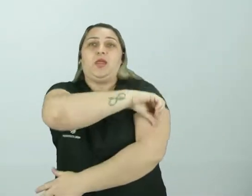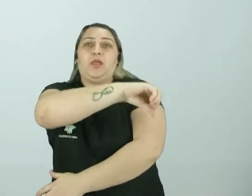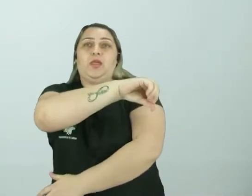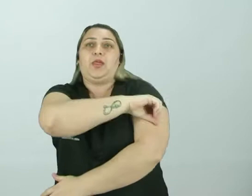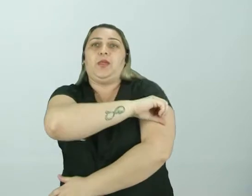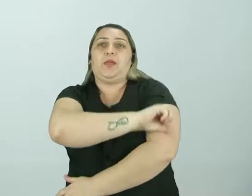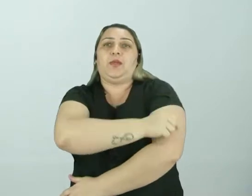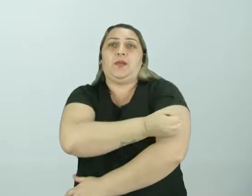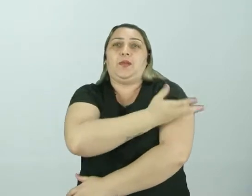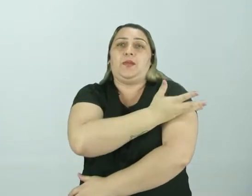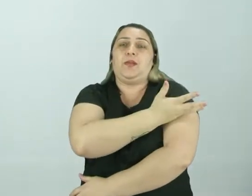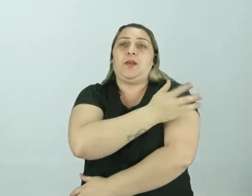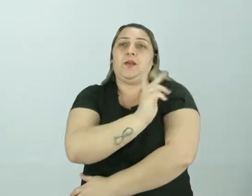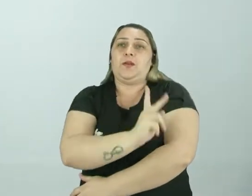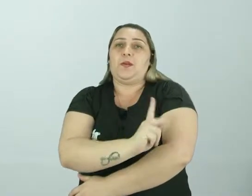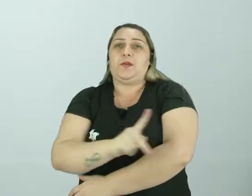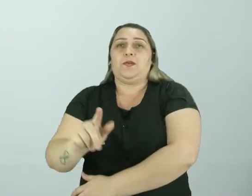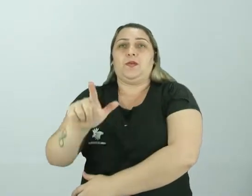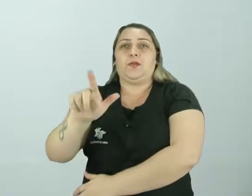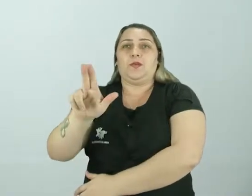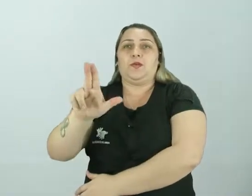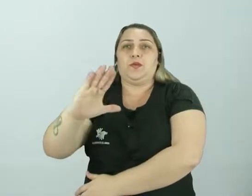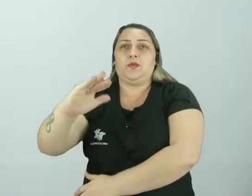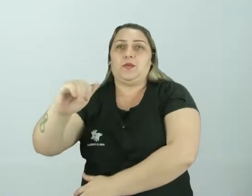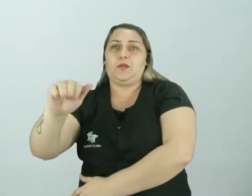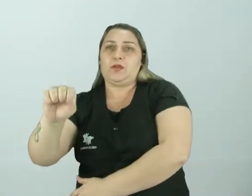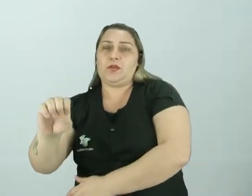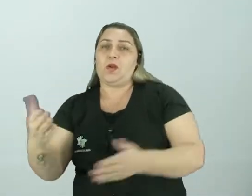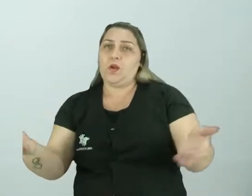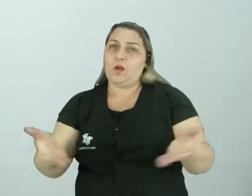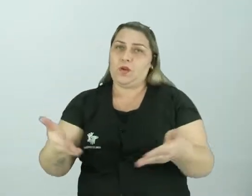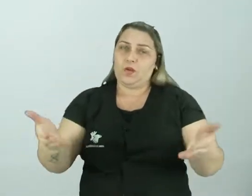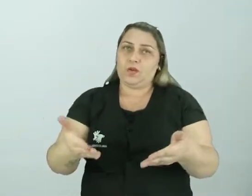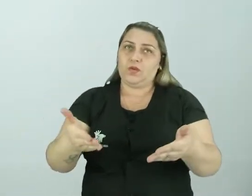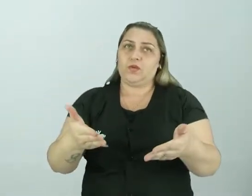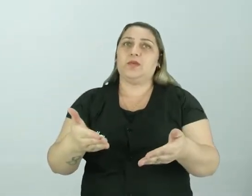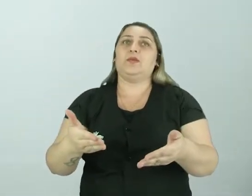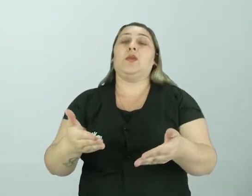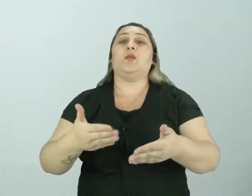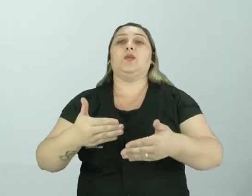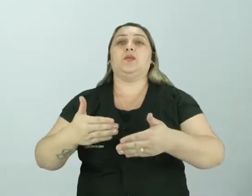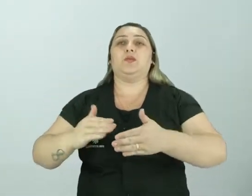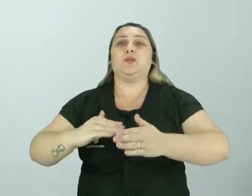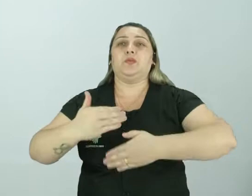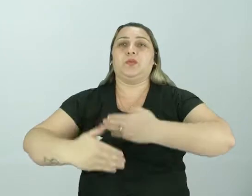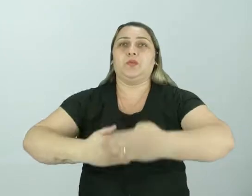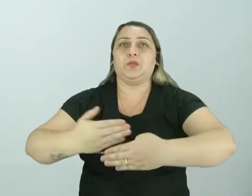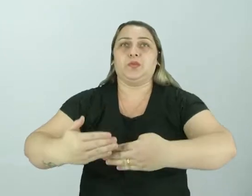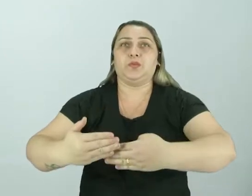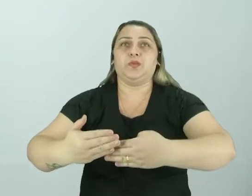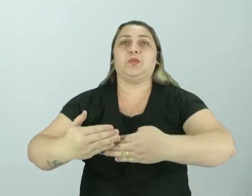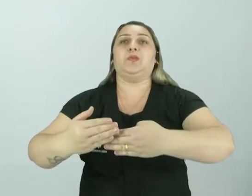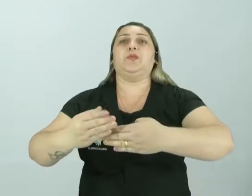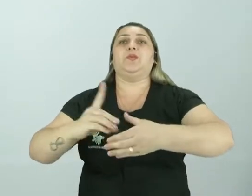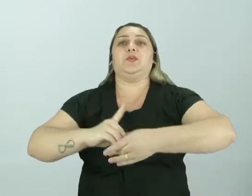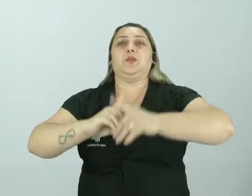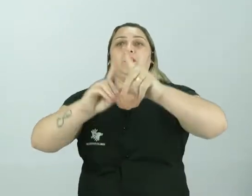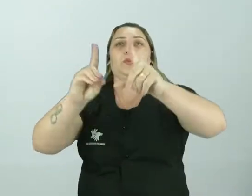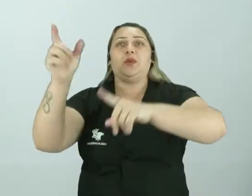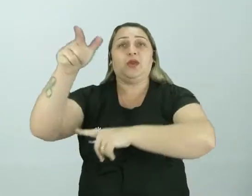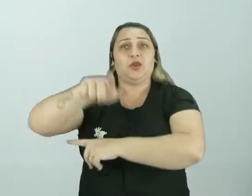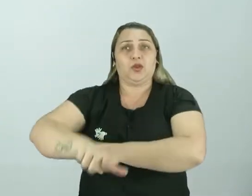ensino fundamental. Eu sou o professor Lucas Gadelha e na aula de hoje a gente vai trabalhar um pouco sobre o processo de redemocratização na história do